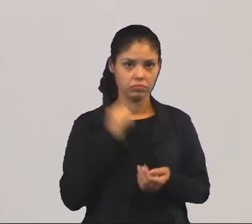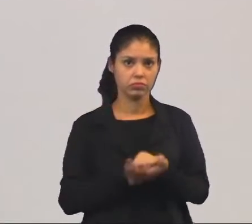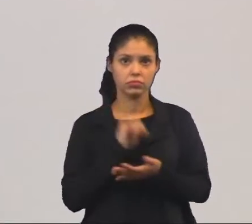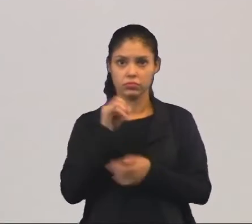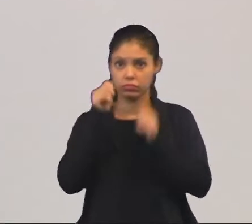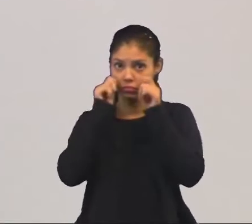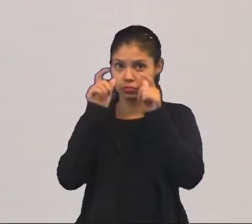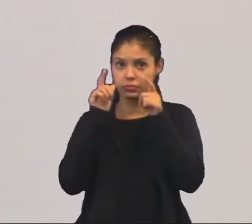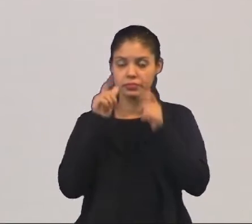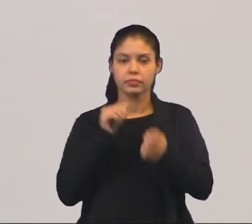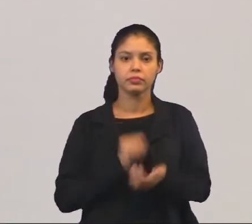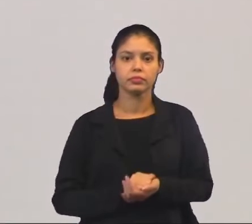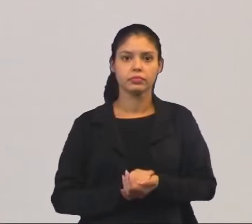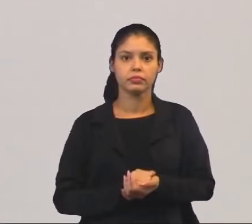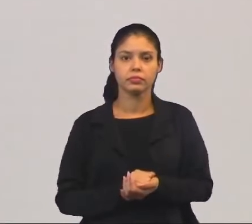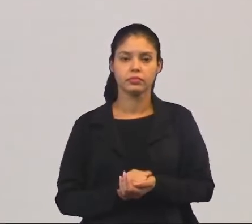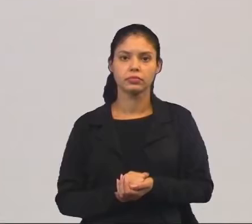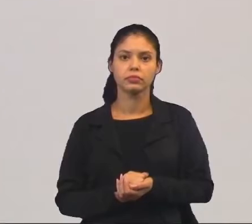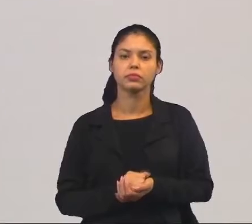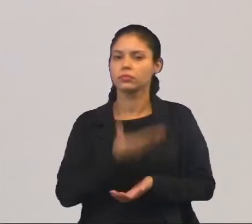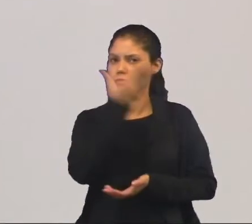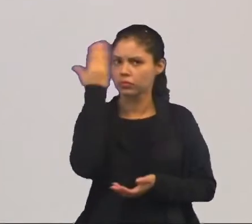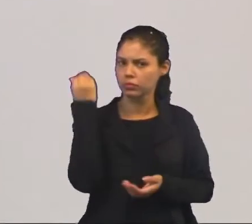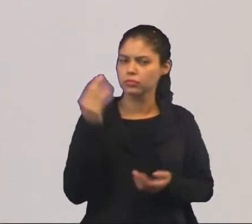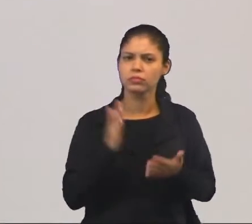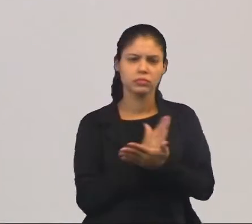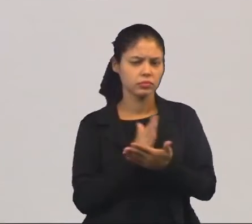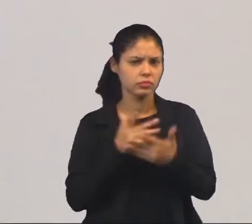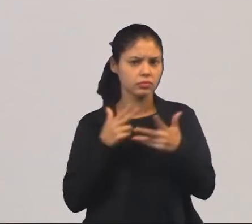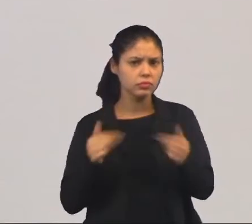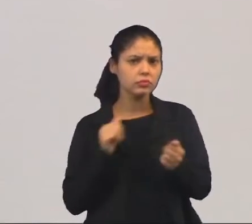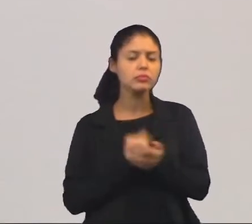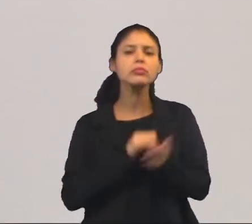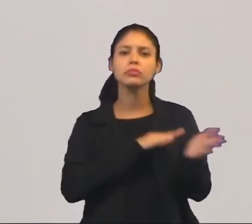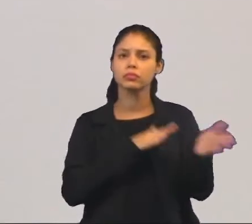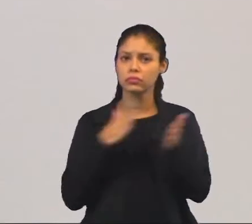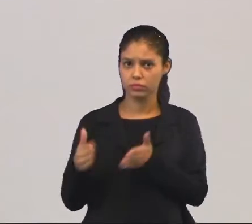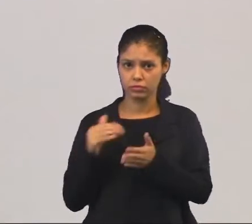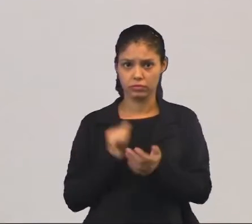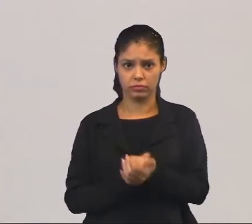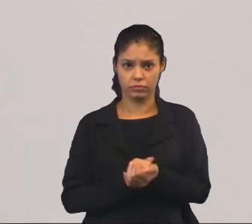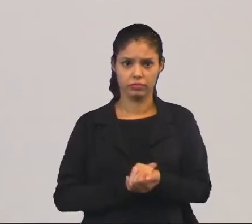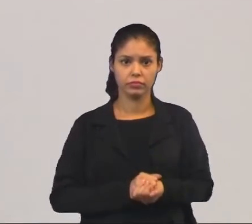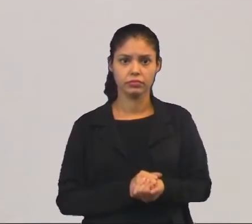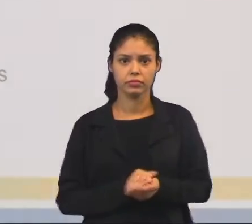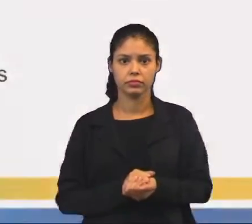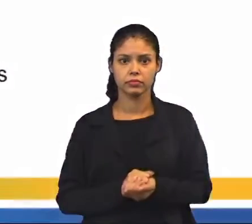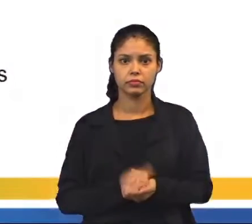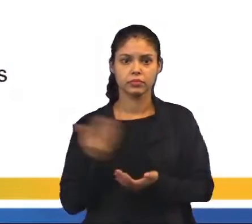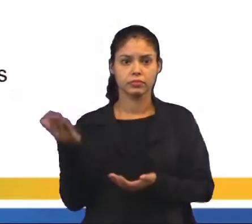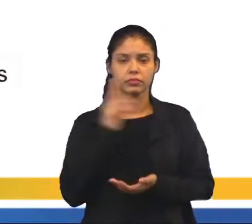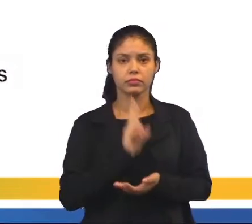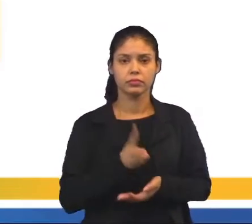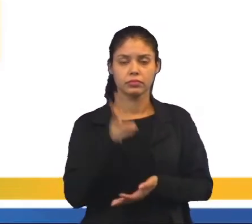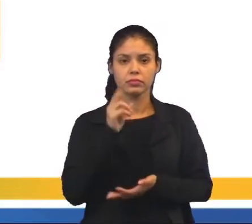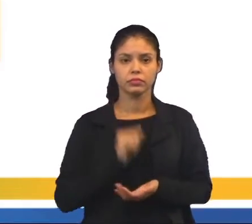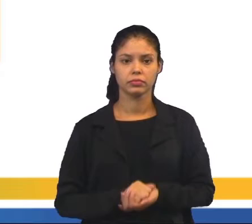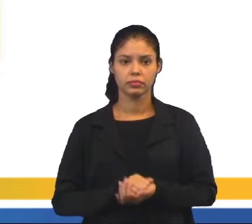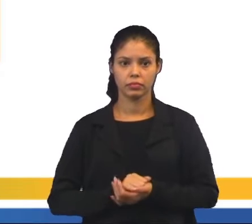não prestar bem atenção, você fica esquecendo alguma coisa e ali você passa batido. Então vamos lá,